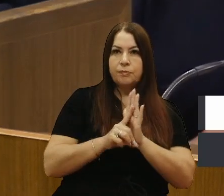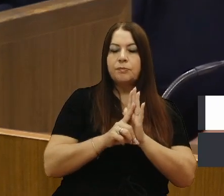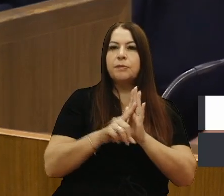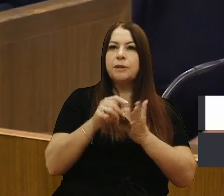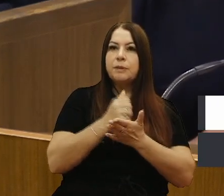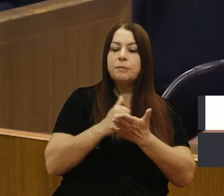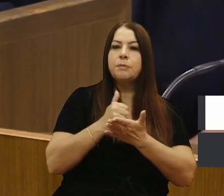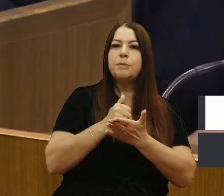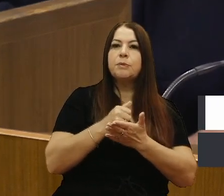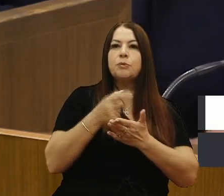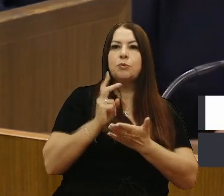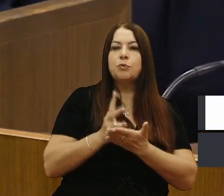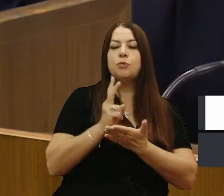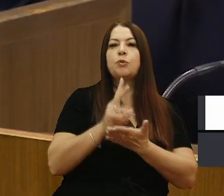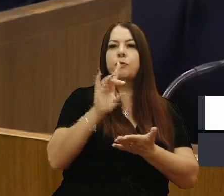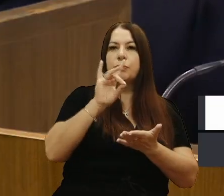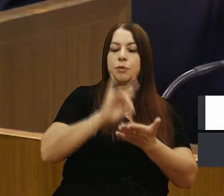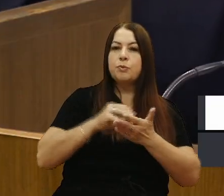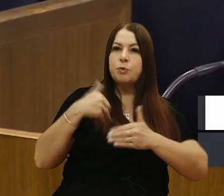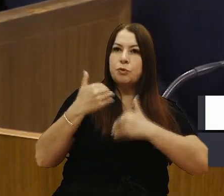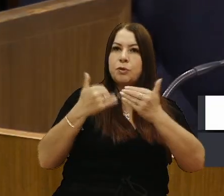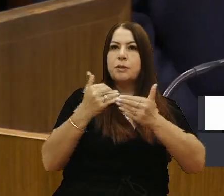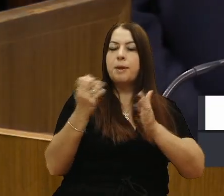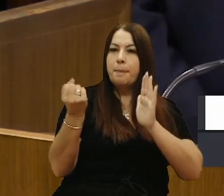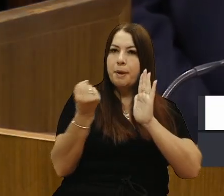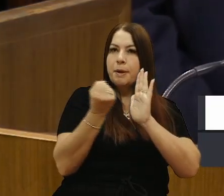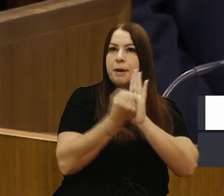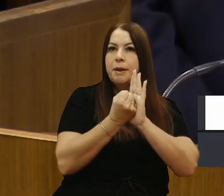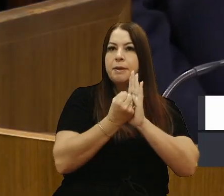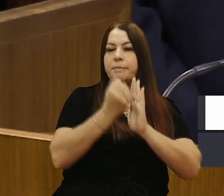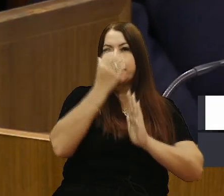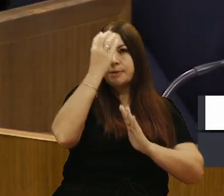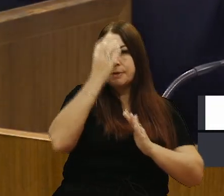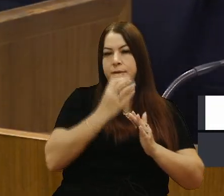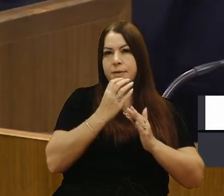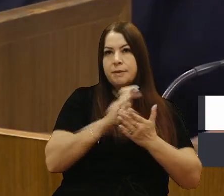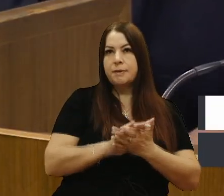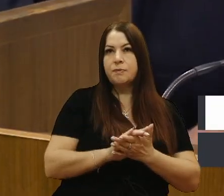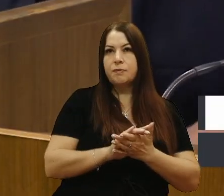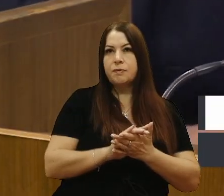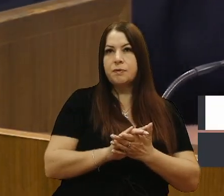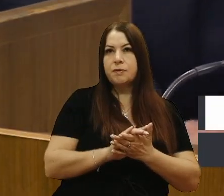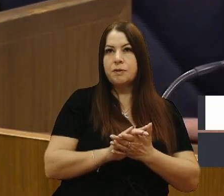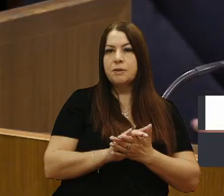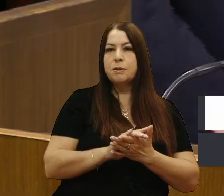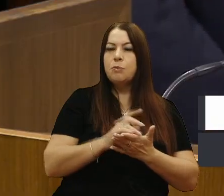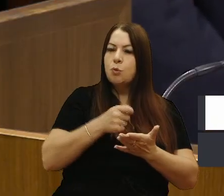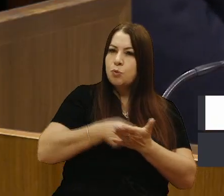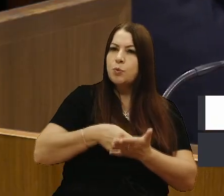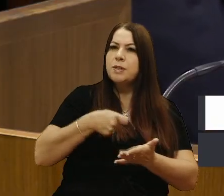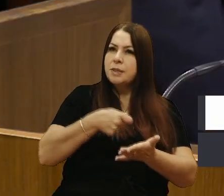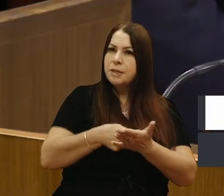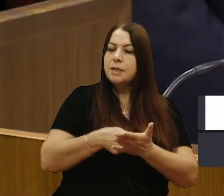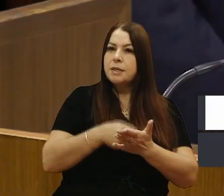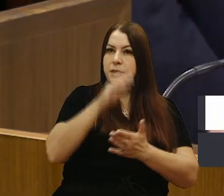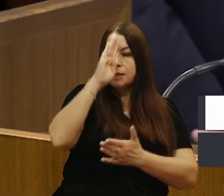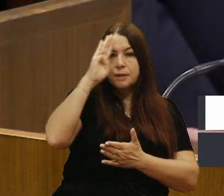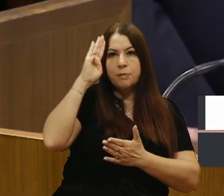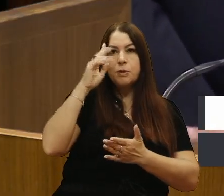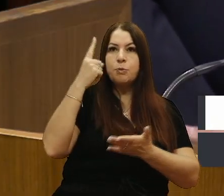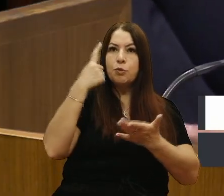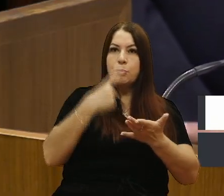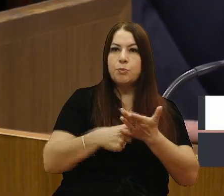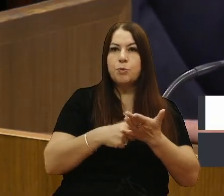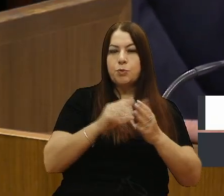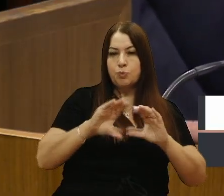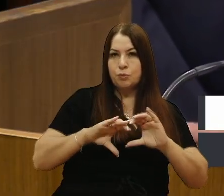base permitiu consolidar uma trajetória marcada pela seriedade, pela consistência acadêmica e pelo compromisso com